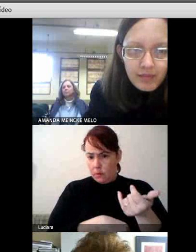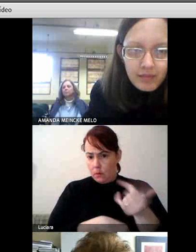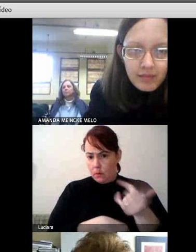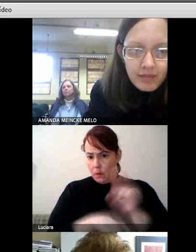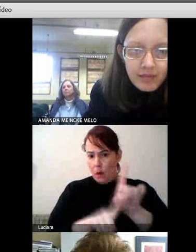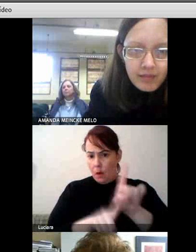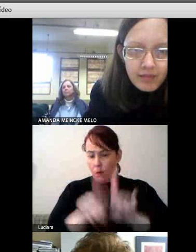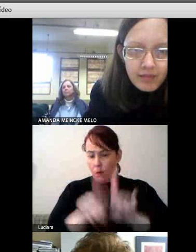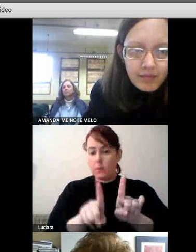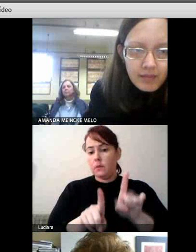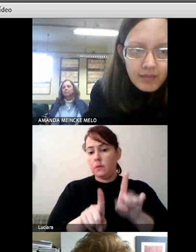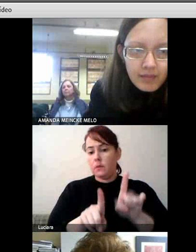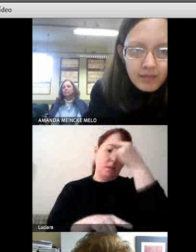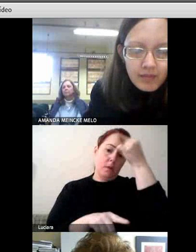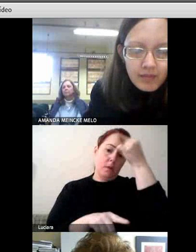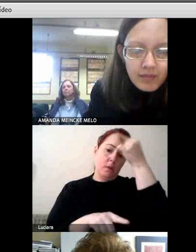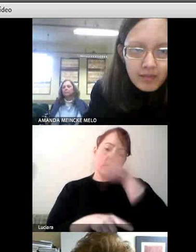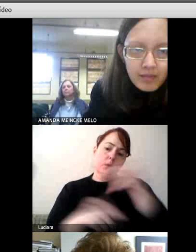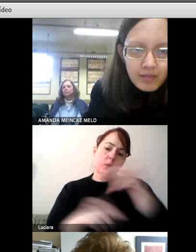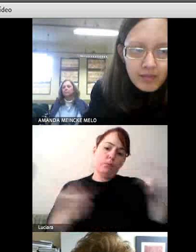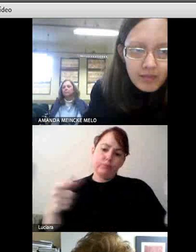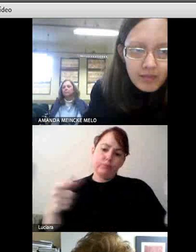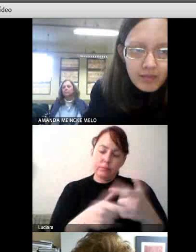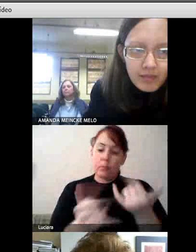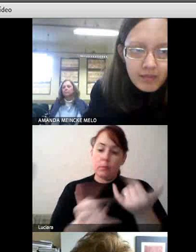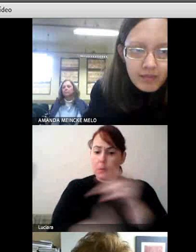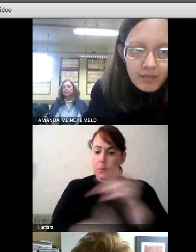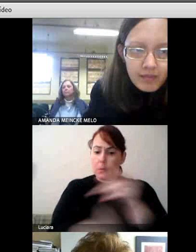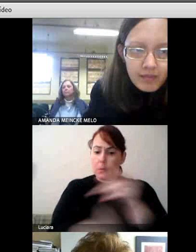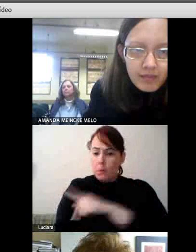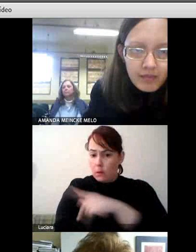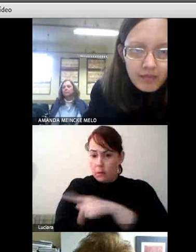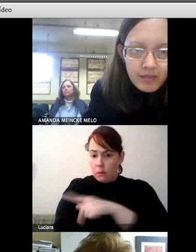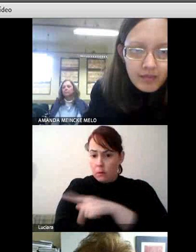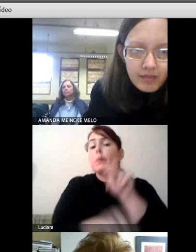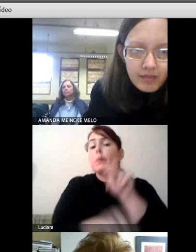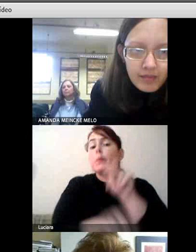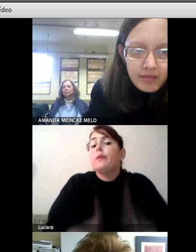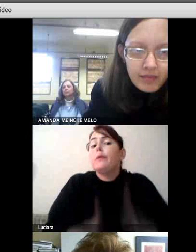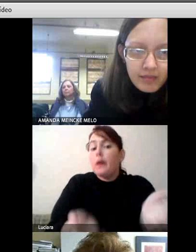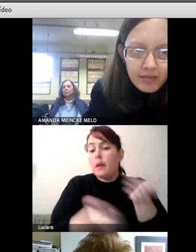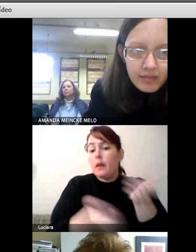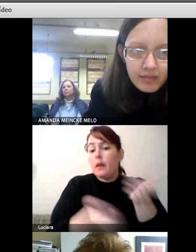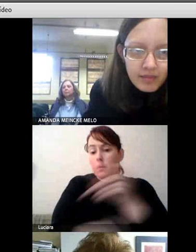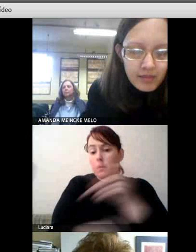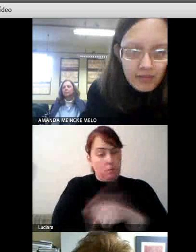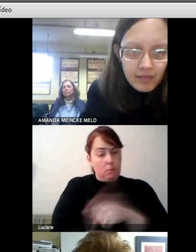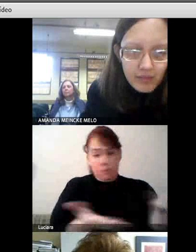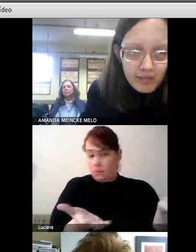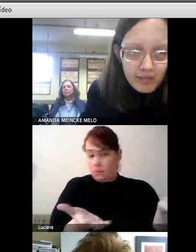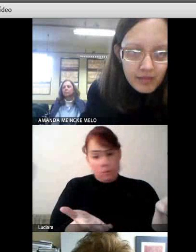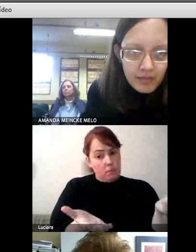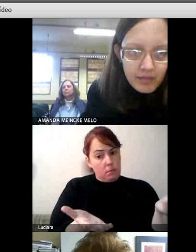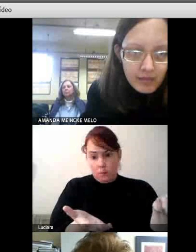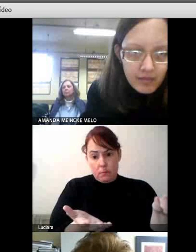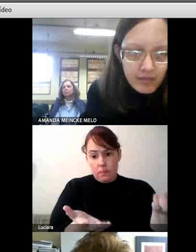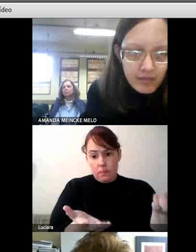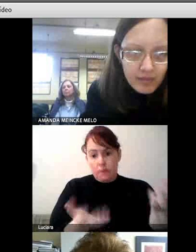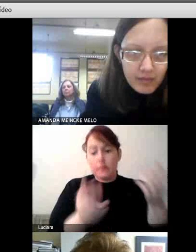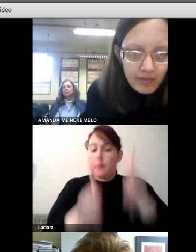um Instituto Federal de Educação, Ciência e Tecnologia em Alegrete. Todos esses institutos, eles estão com a previsão de